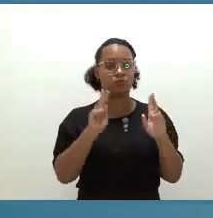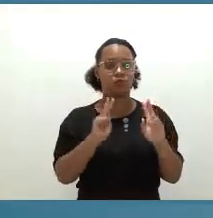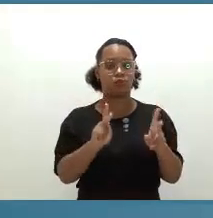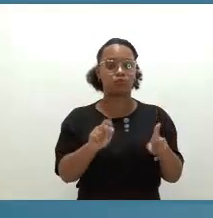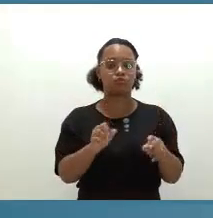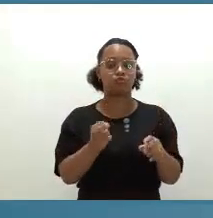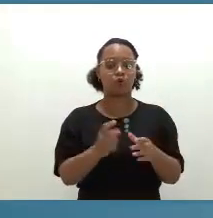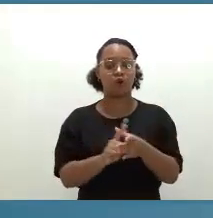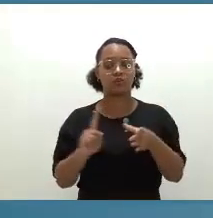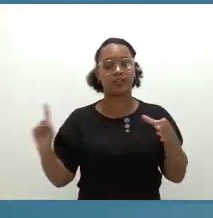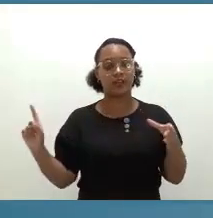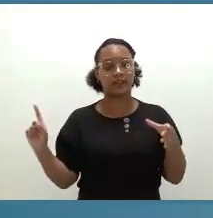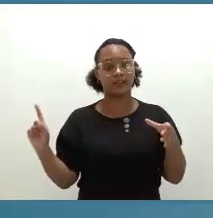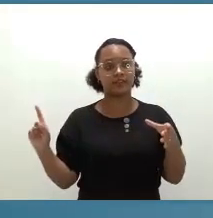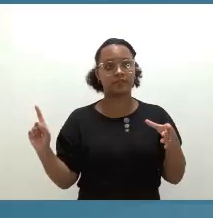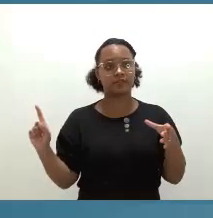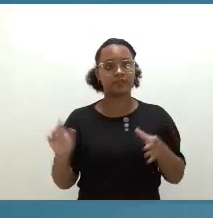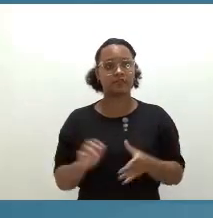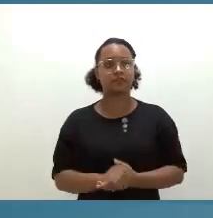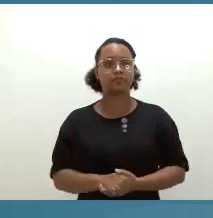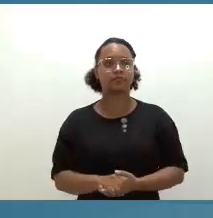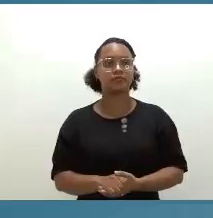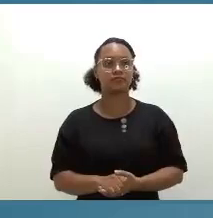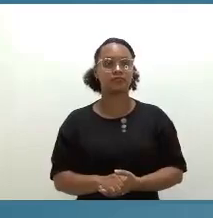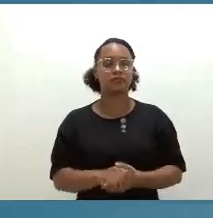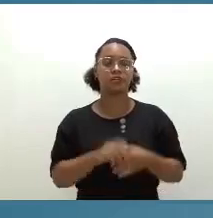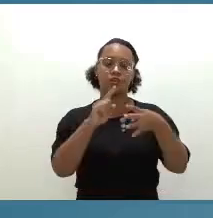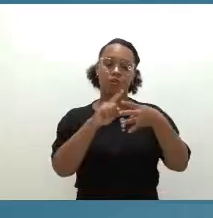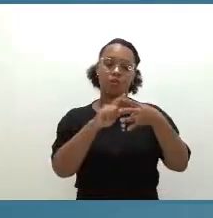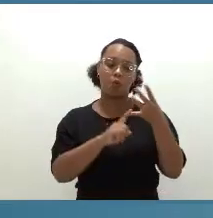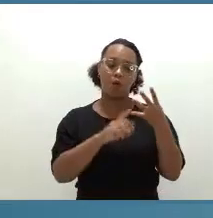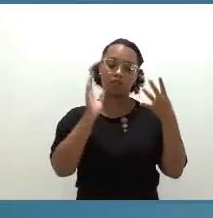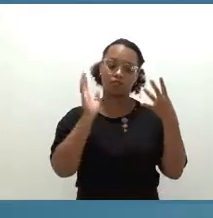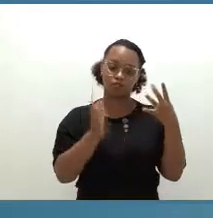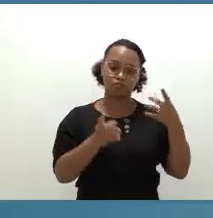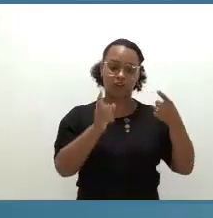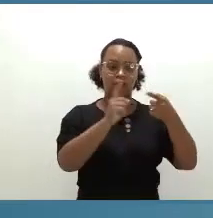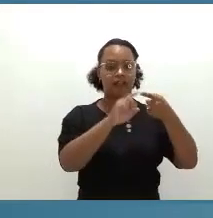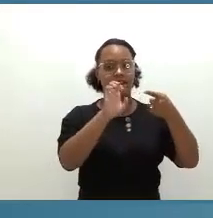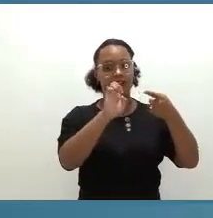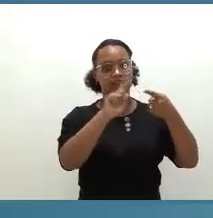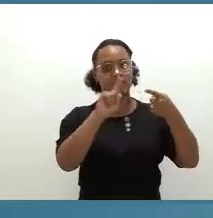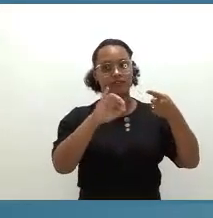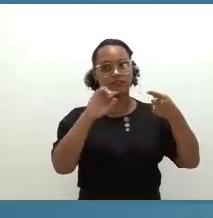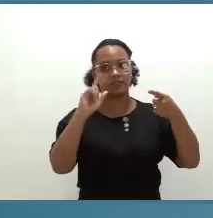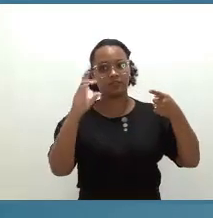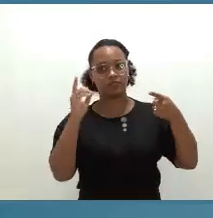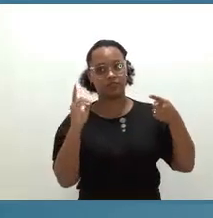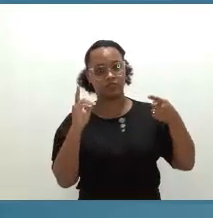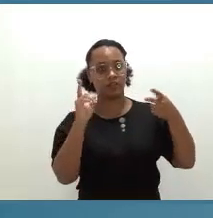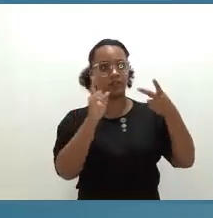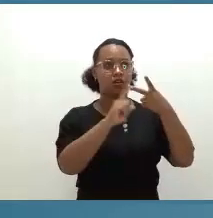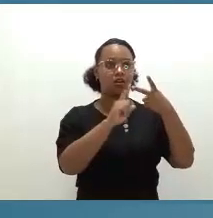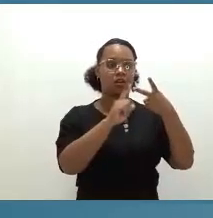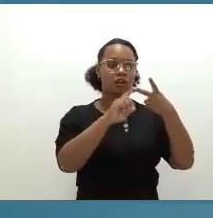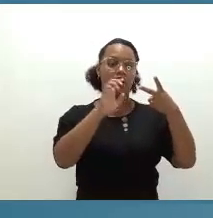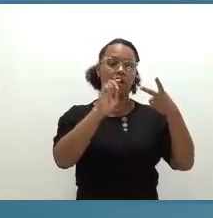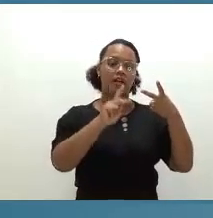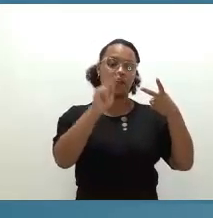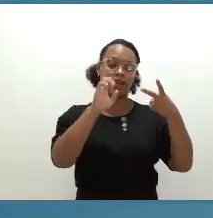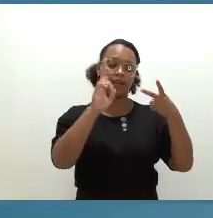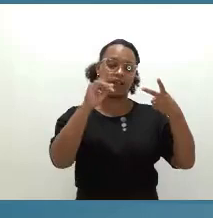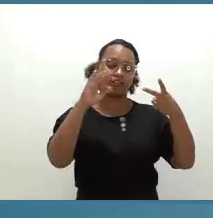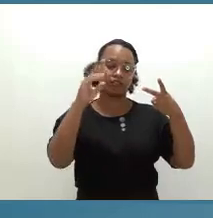A favor, olha, nós temos quatro outros. A desembargadora Exilda, a desembargadora Kedma,